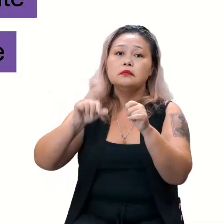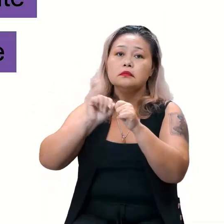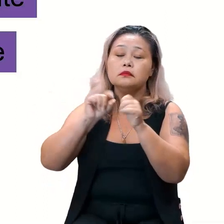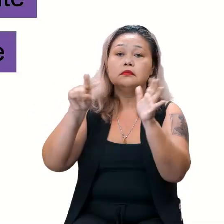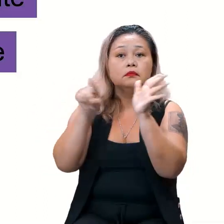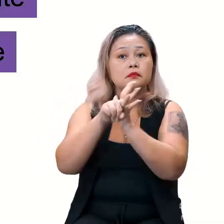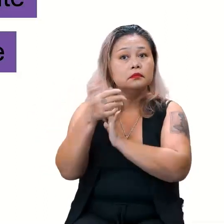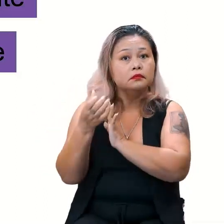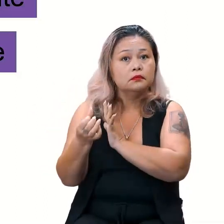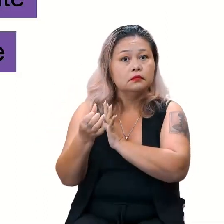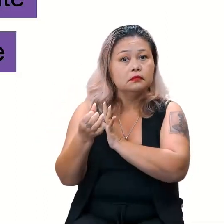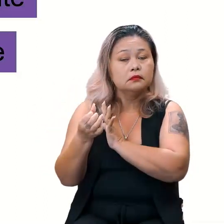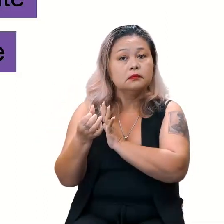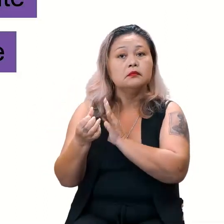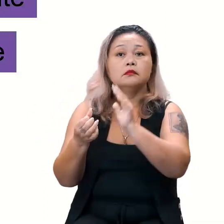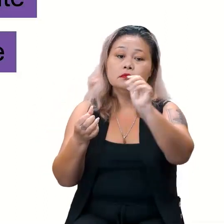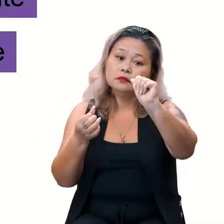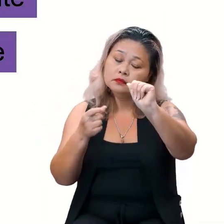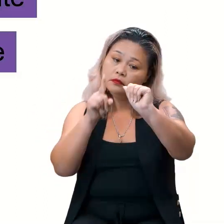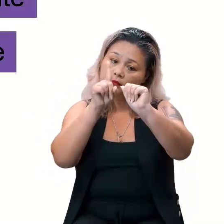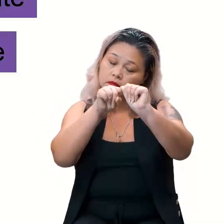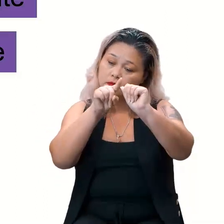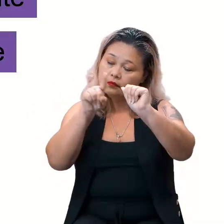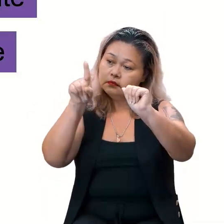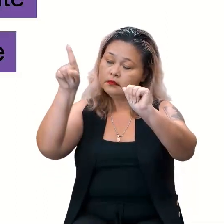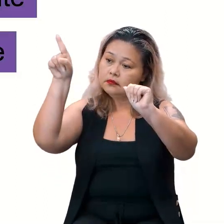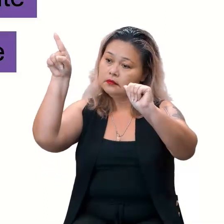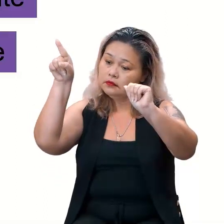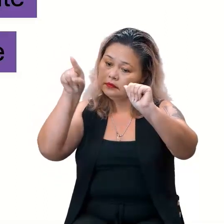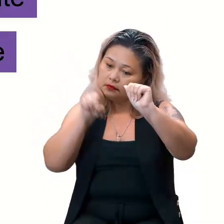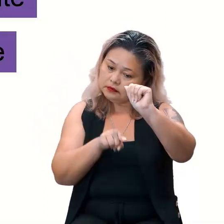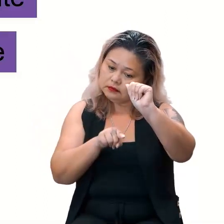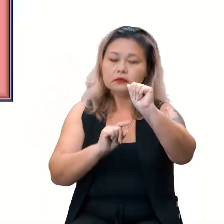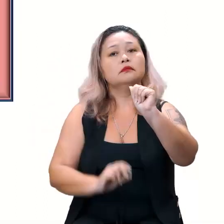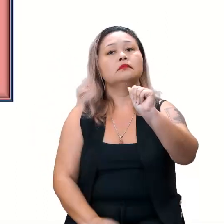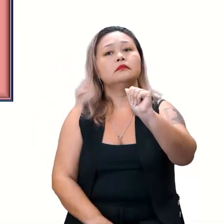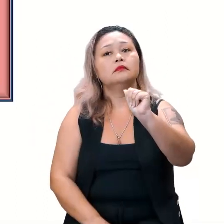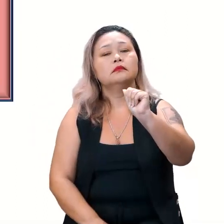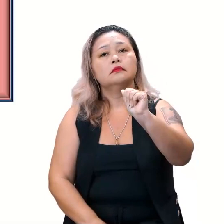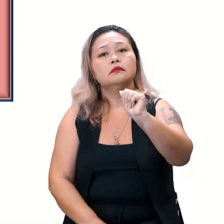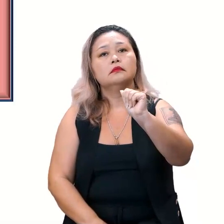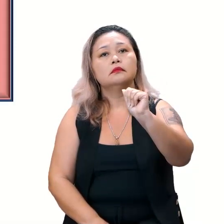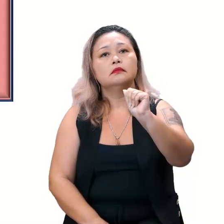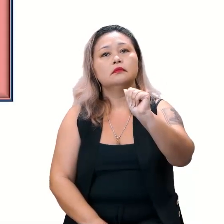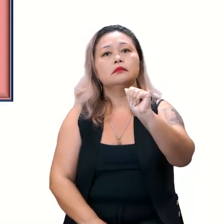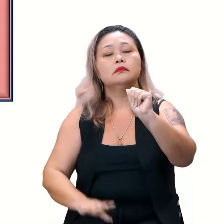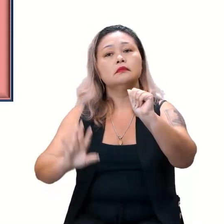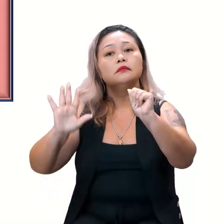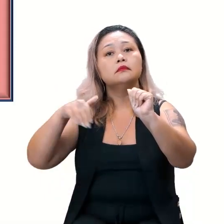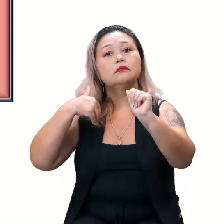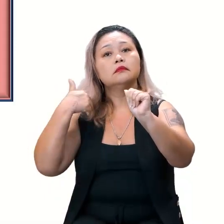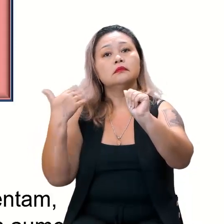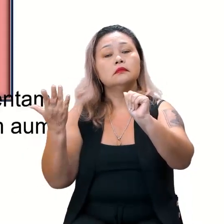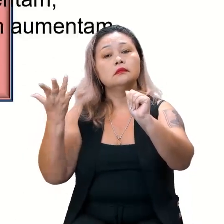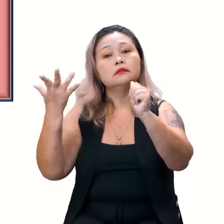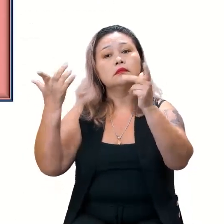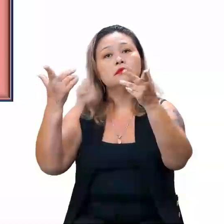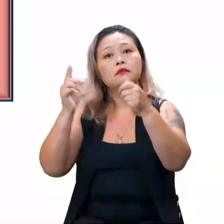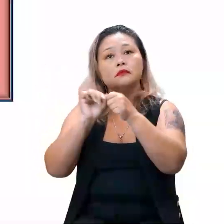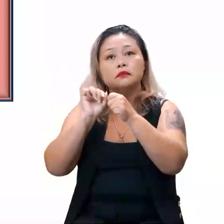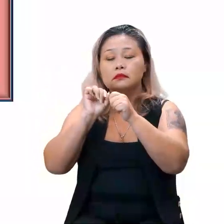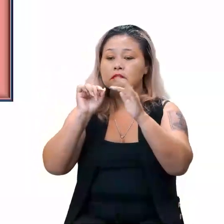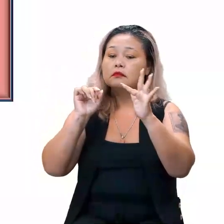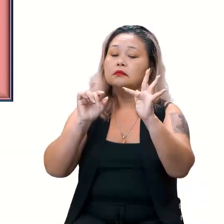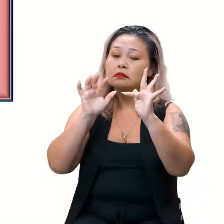menos 6. O A é menos 6, então ela é decrescente. Então, em miúdos, a função é